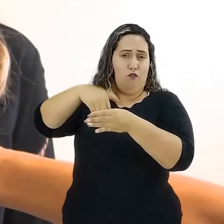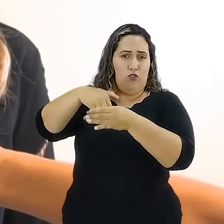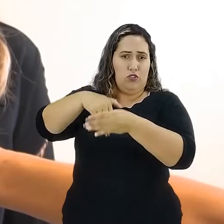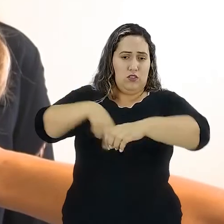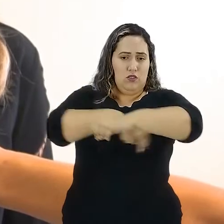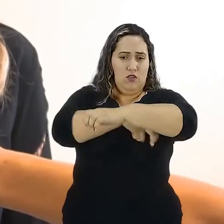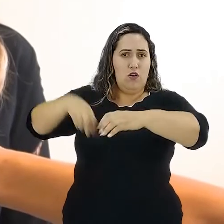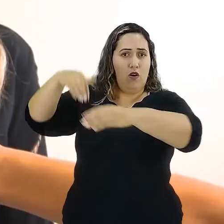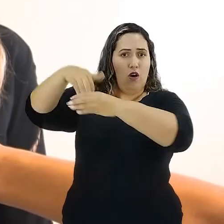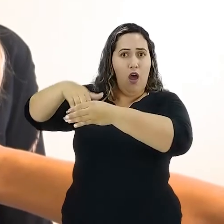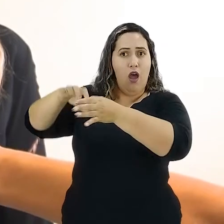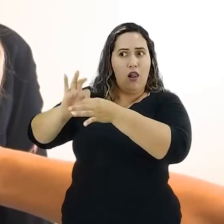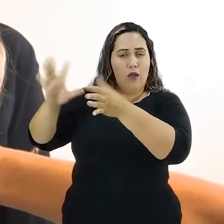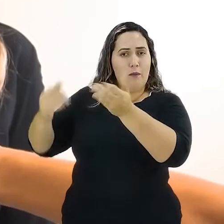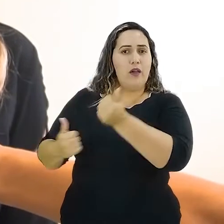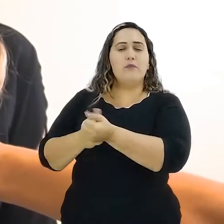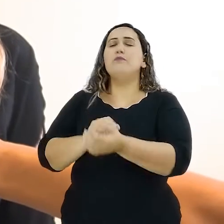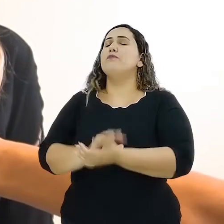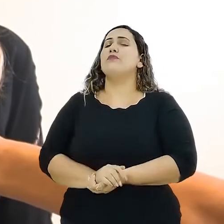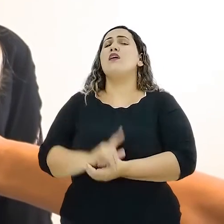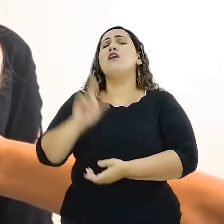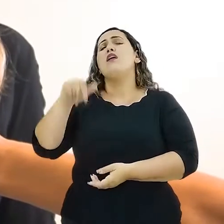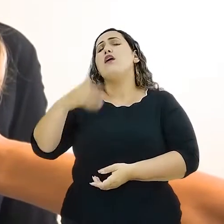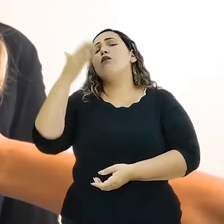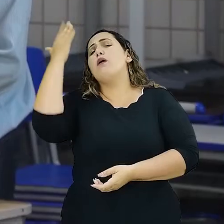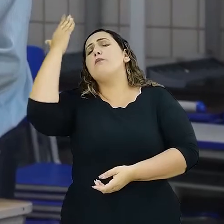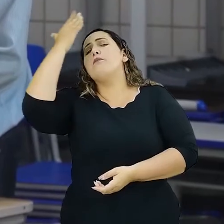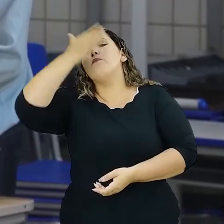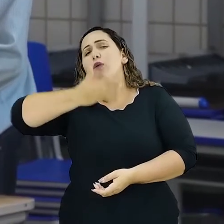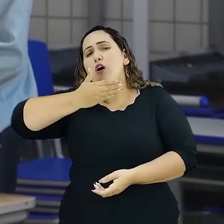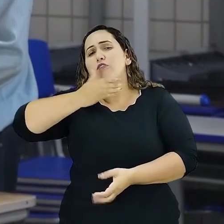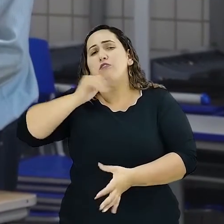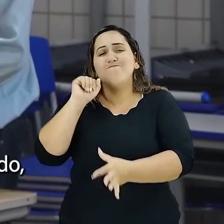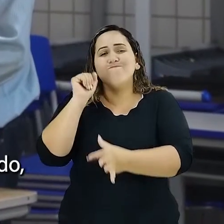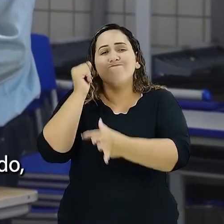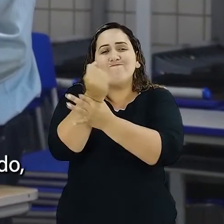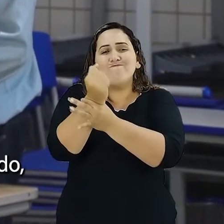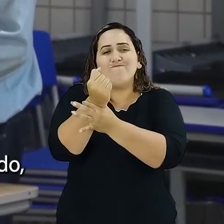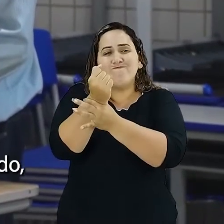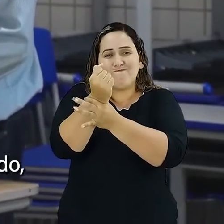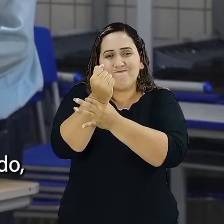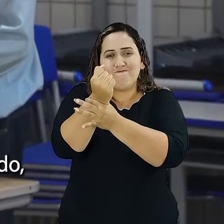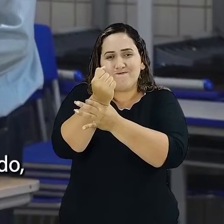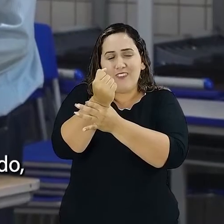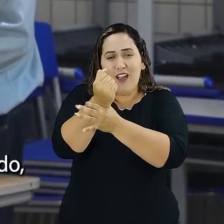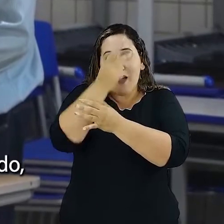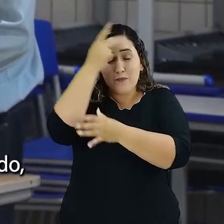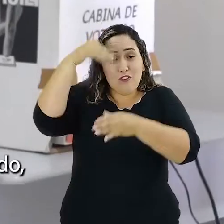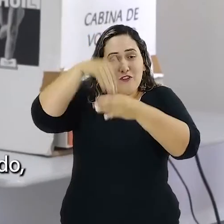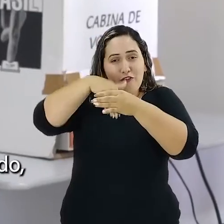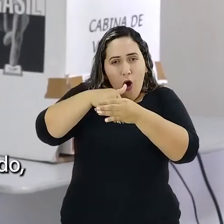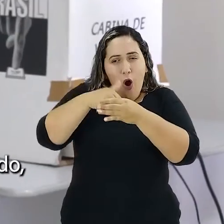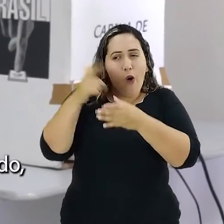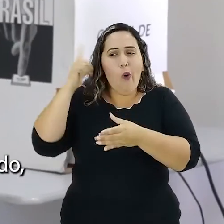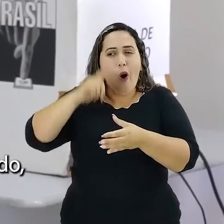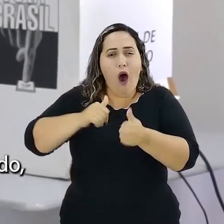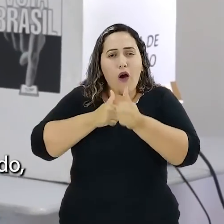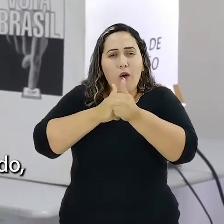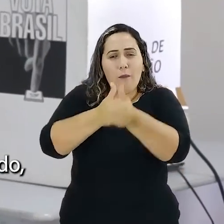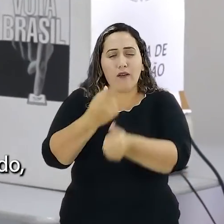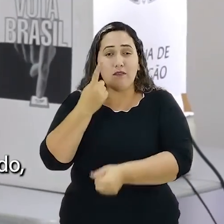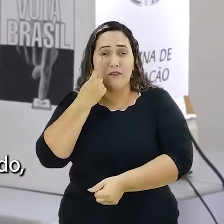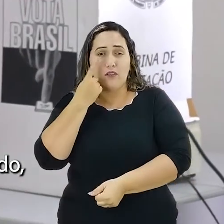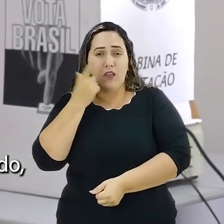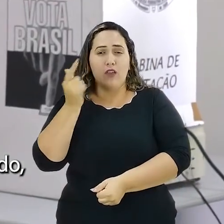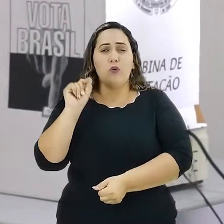liberação pelo mesário. Isso dá uma transparência grande ao eleitor, porque ele consegue, acompanhando,